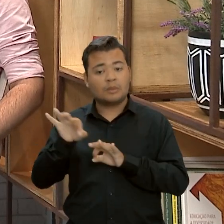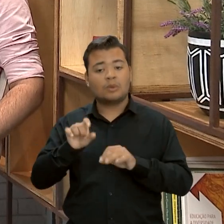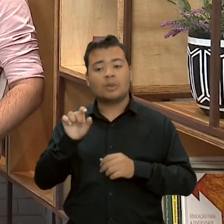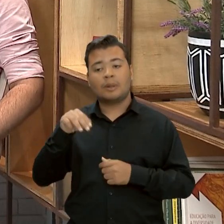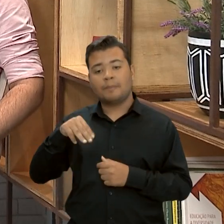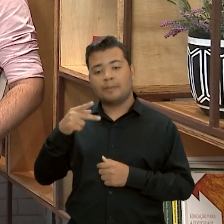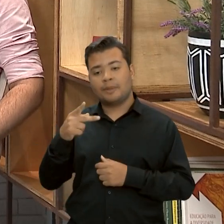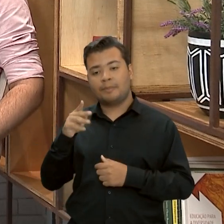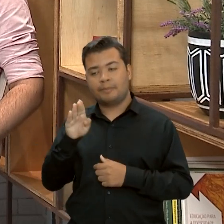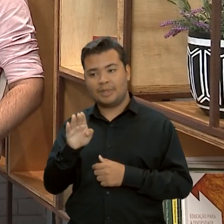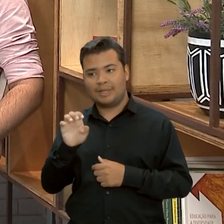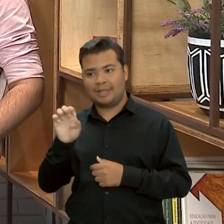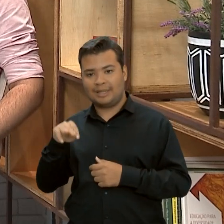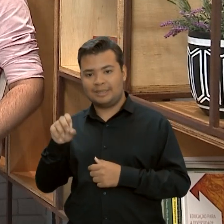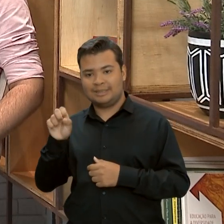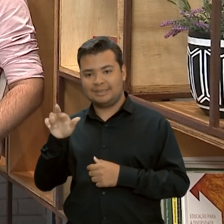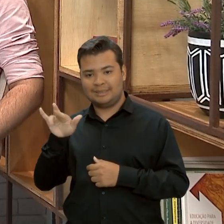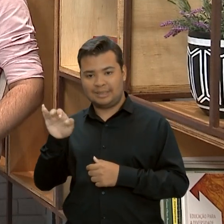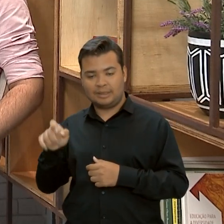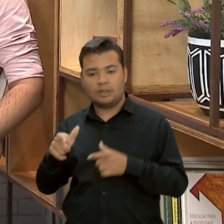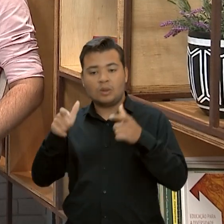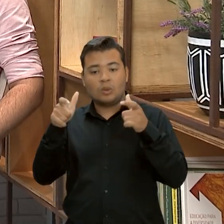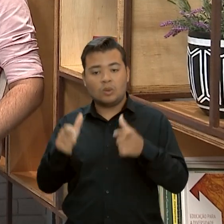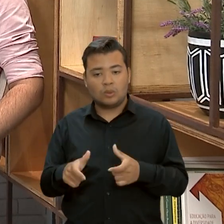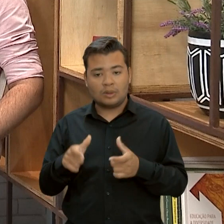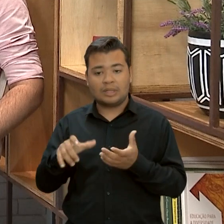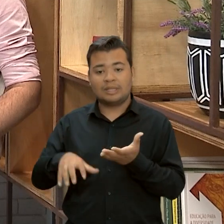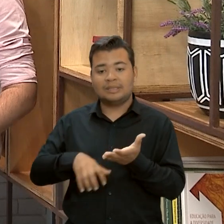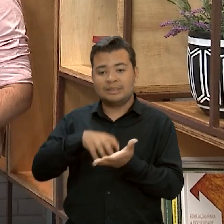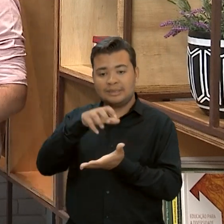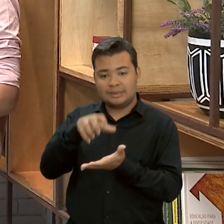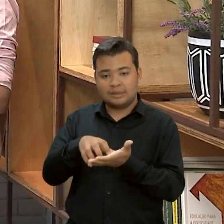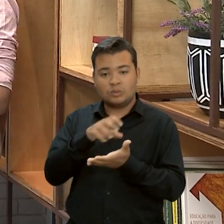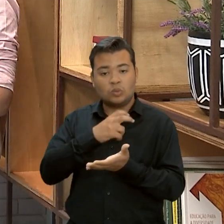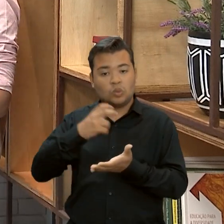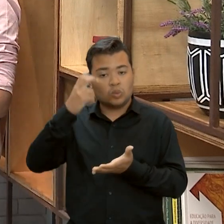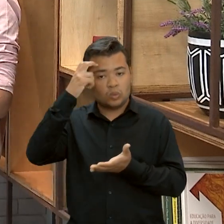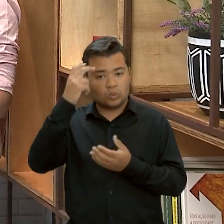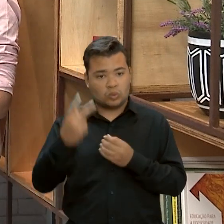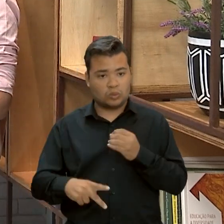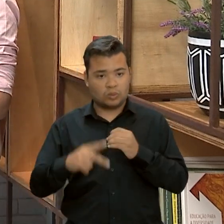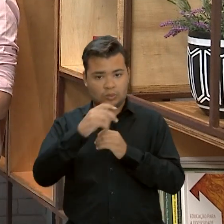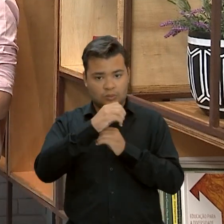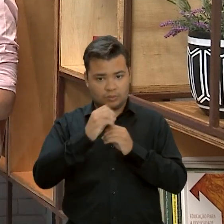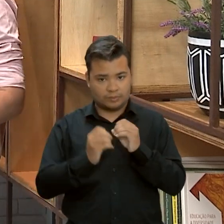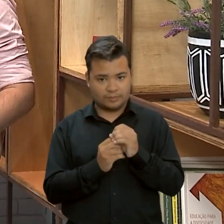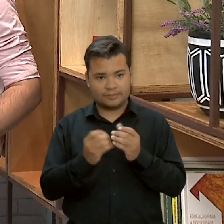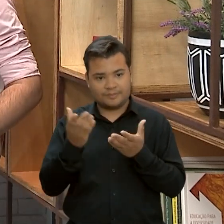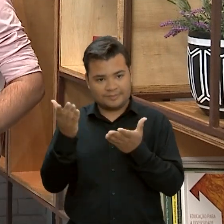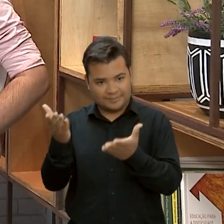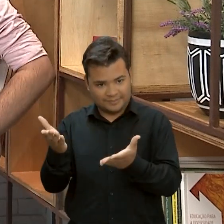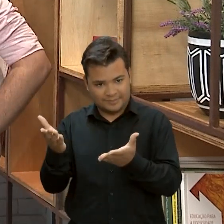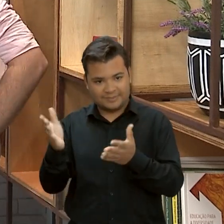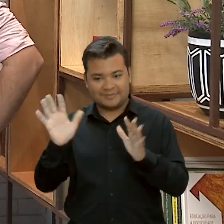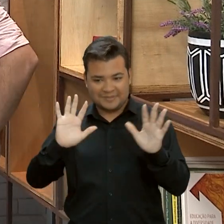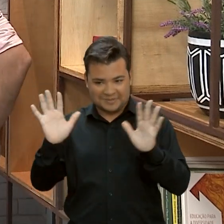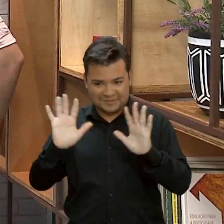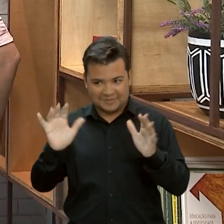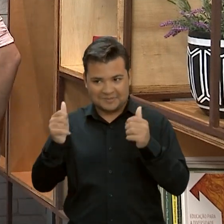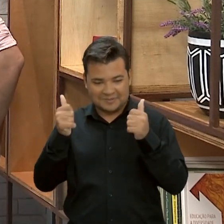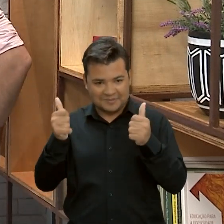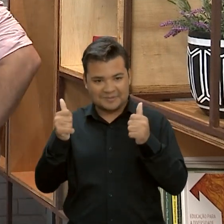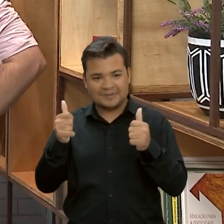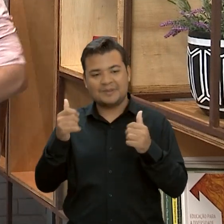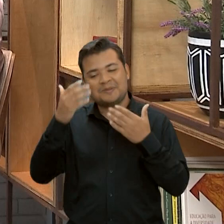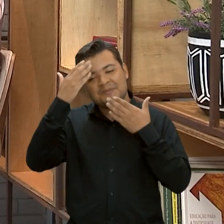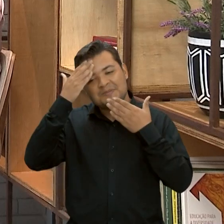Série, que será realizado no Centro Cultural UFG. Gente, Maria Eugênia, tudo bem?